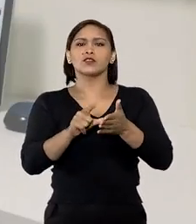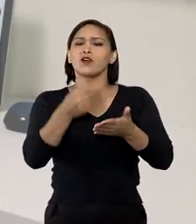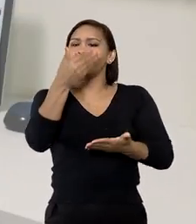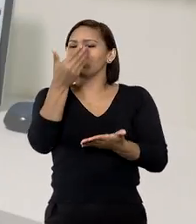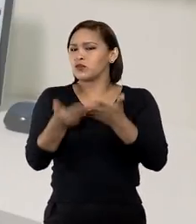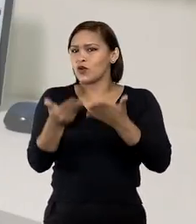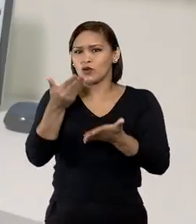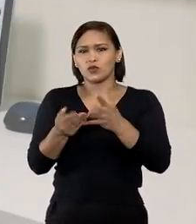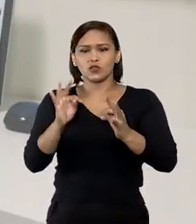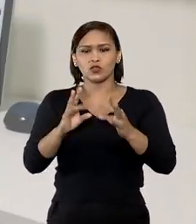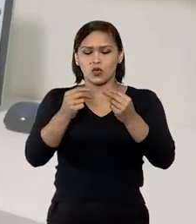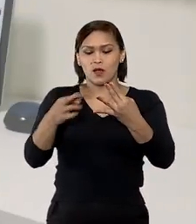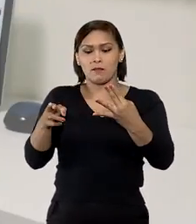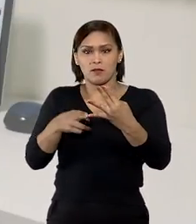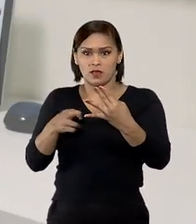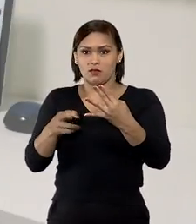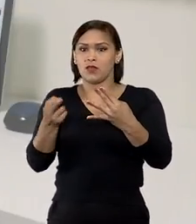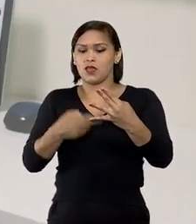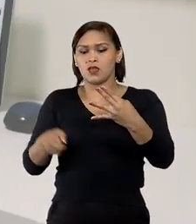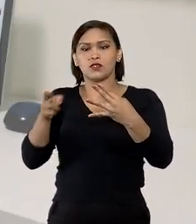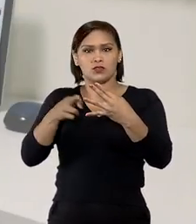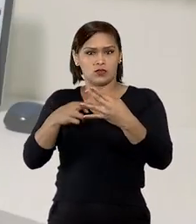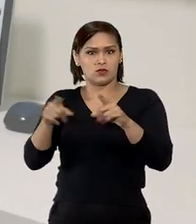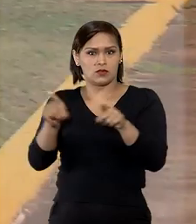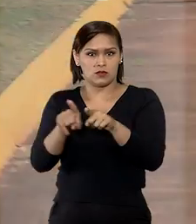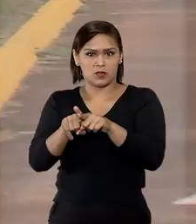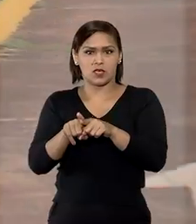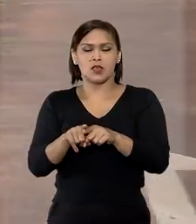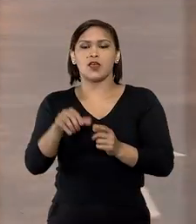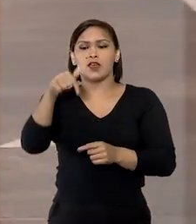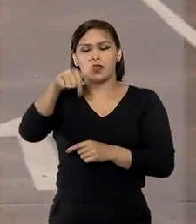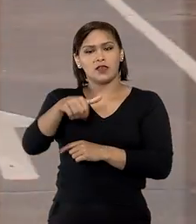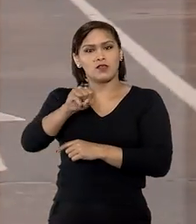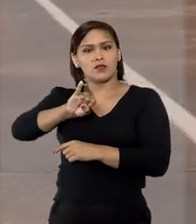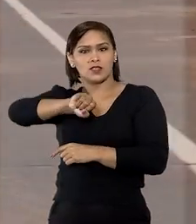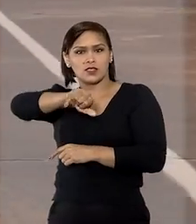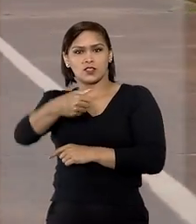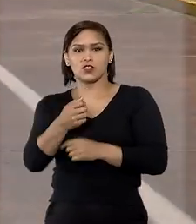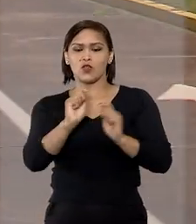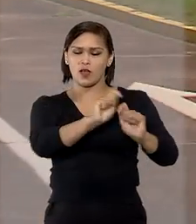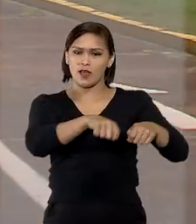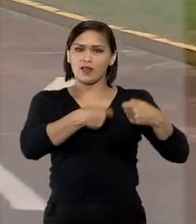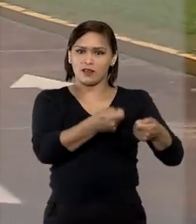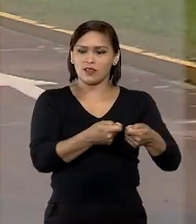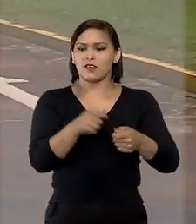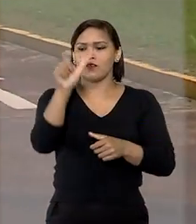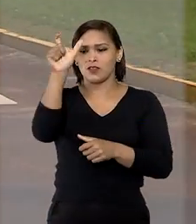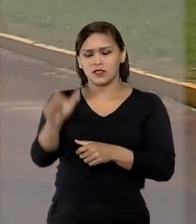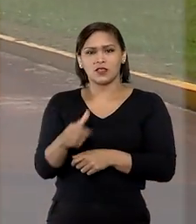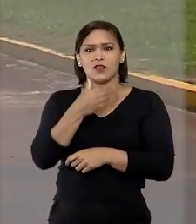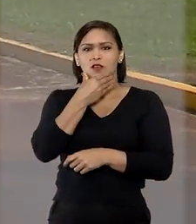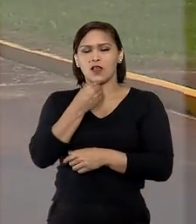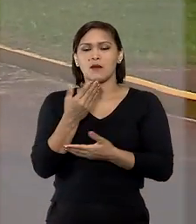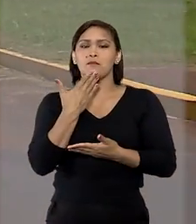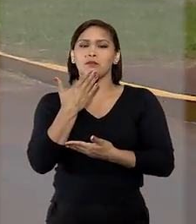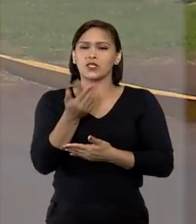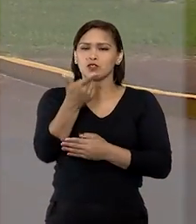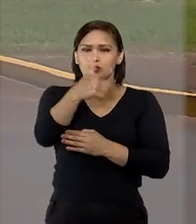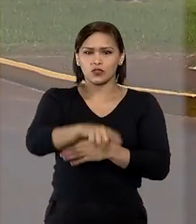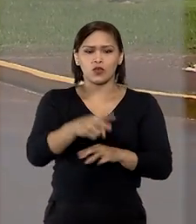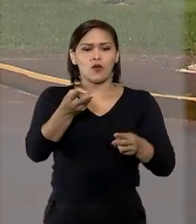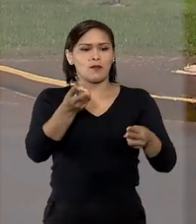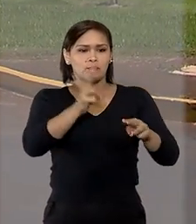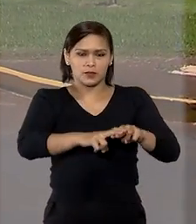foram negados em primeira e segunda instâncias o STJ a defesa de Adriano dos Santos pediu a revogação